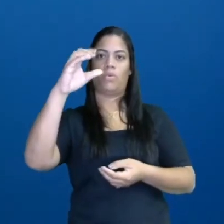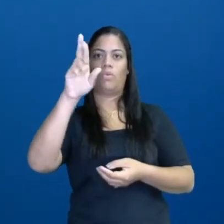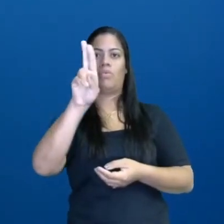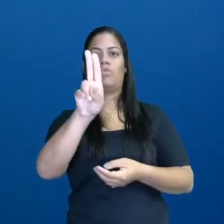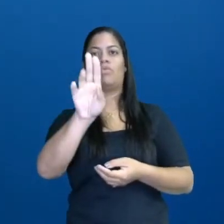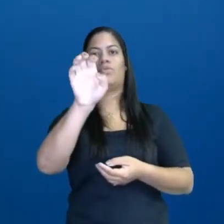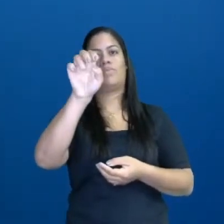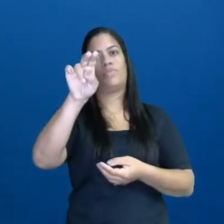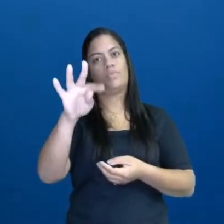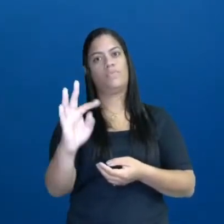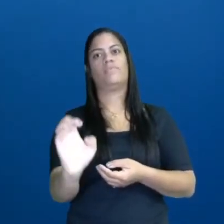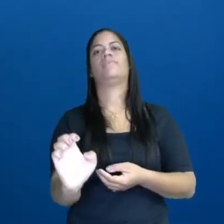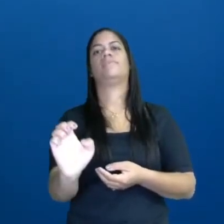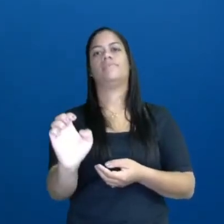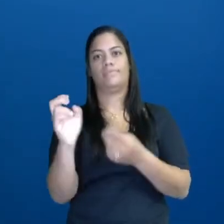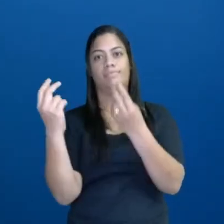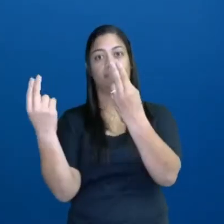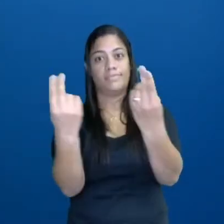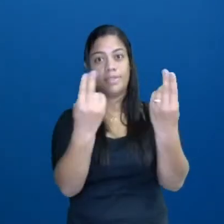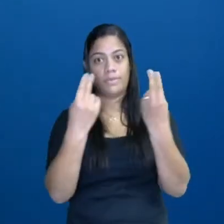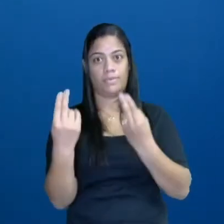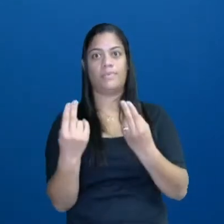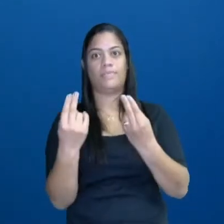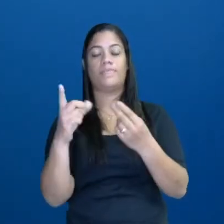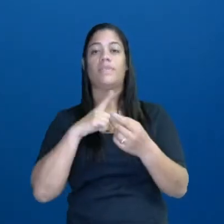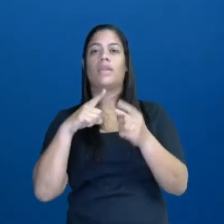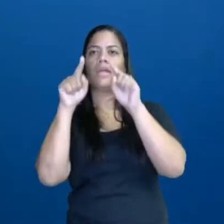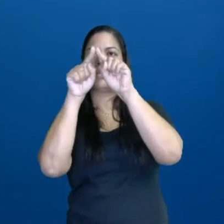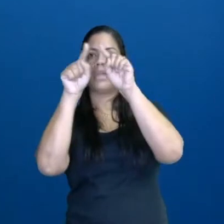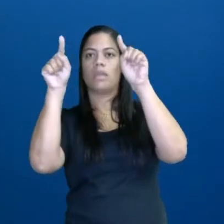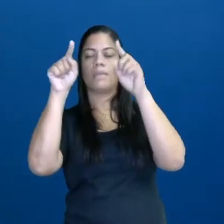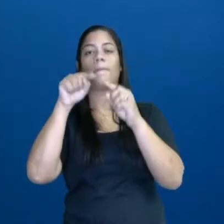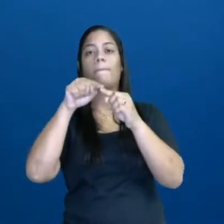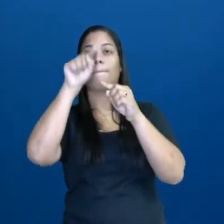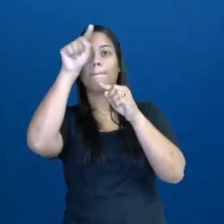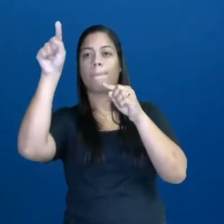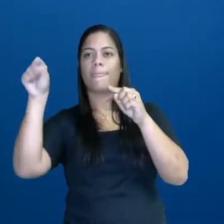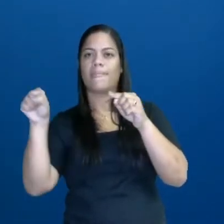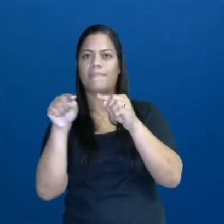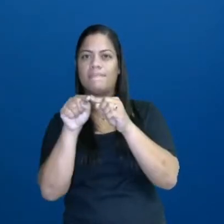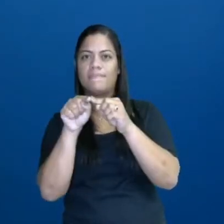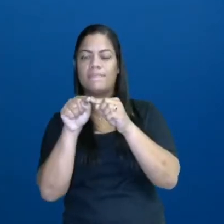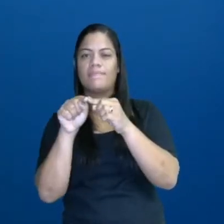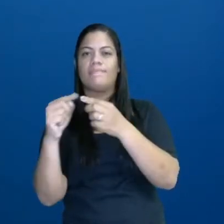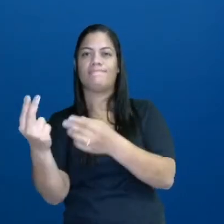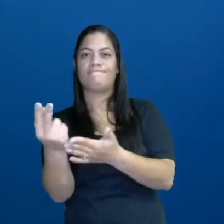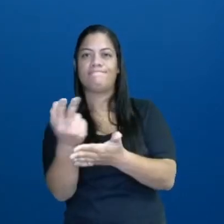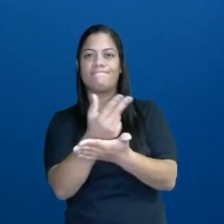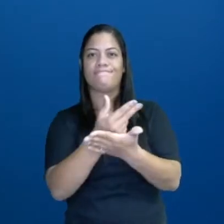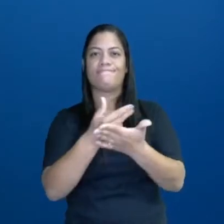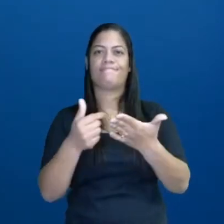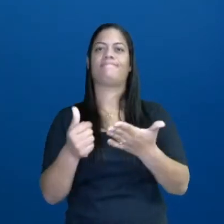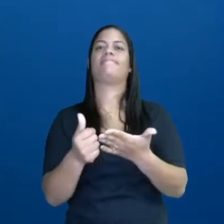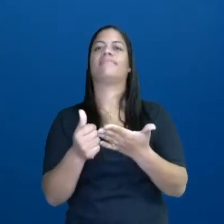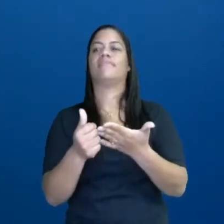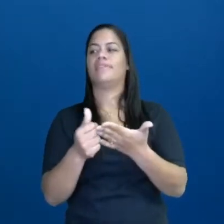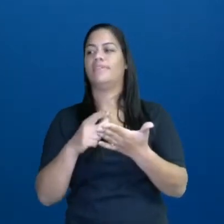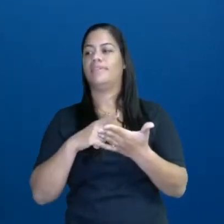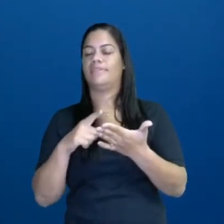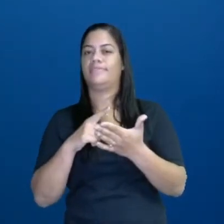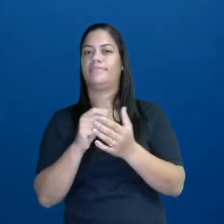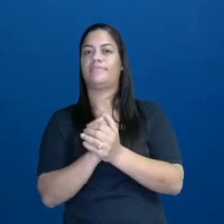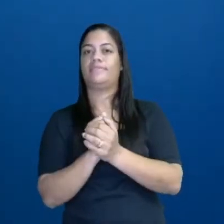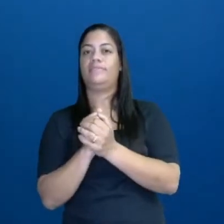congruentes, ok? Aqui eu tenho um quadrado, ó. Um quadrado, tá certo? E esse meu quadrado aqui, ele também tem todos